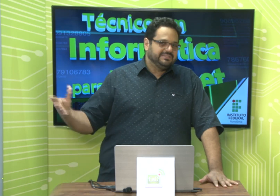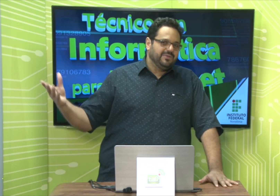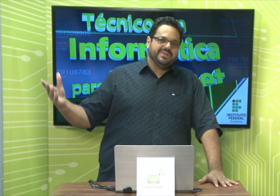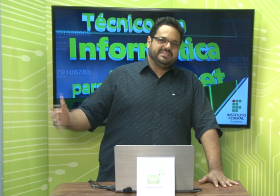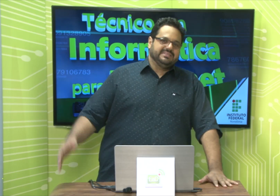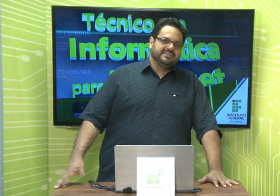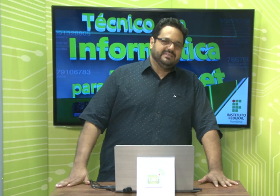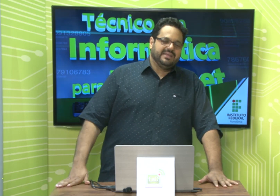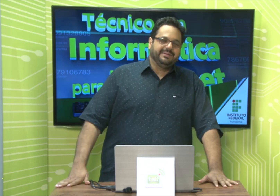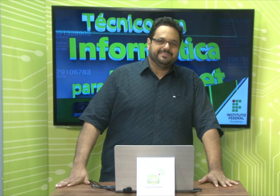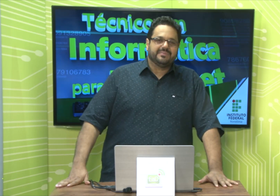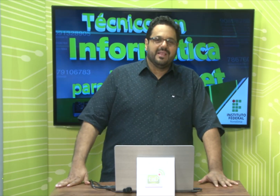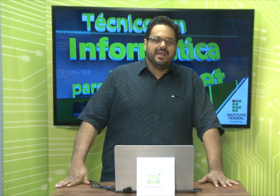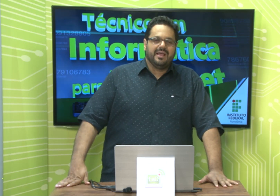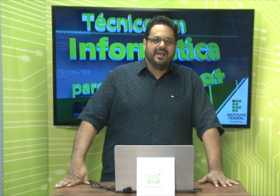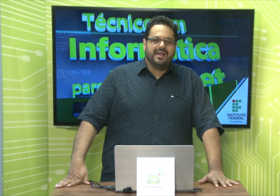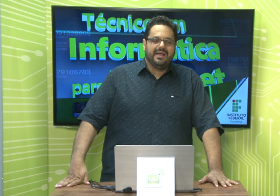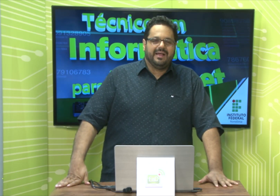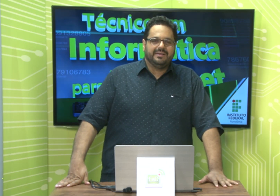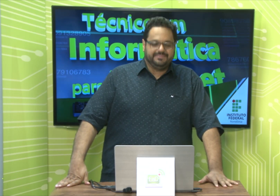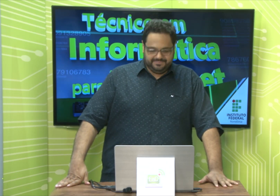Gente, não precisa, né?